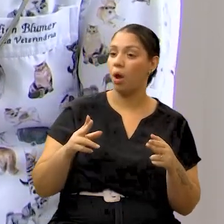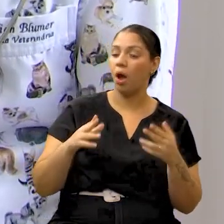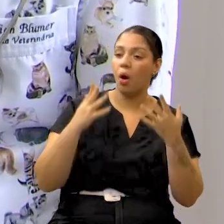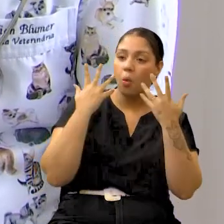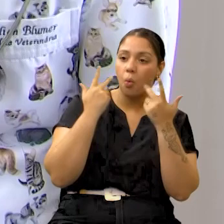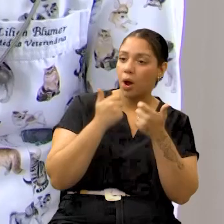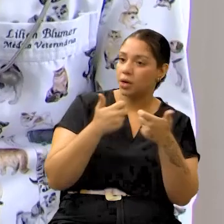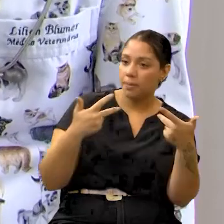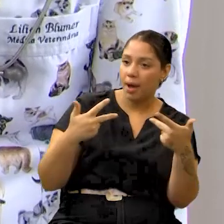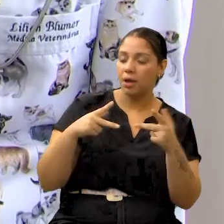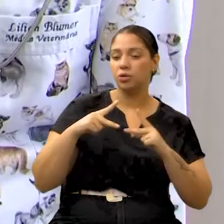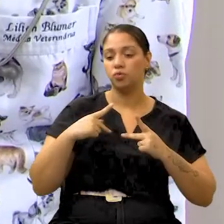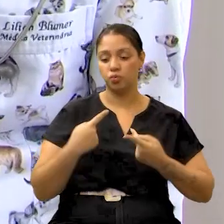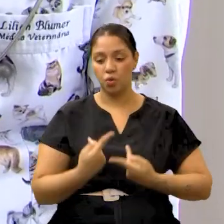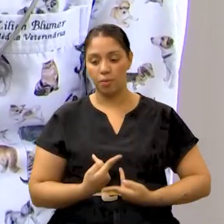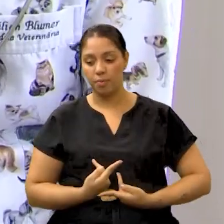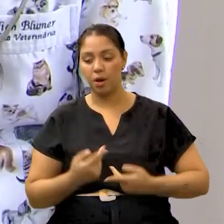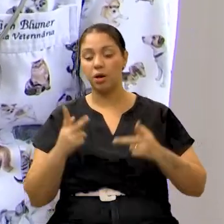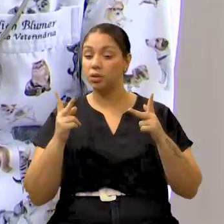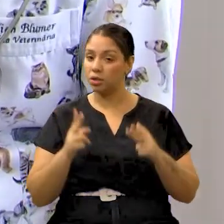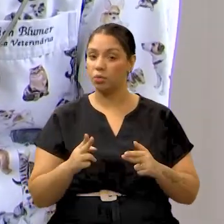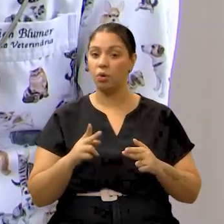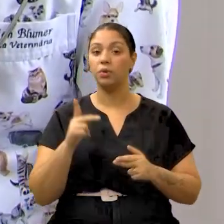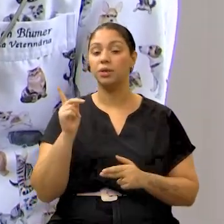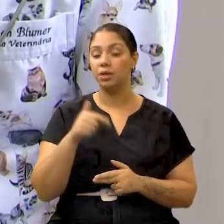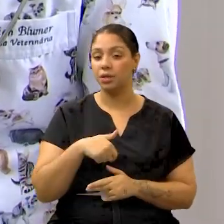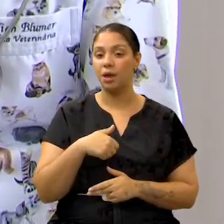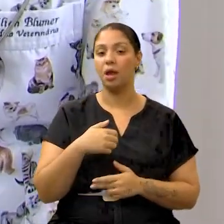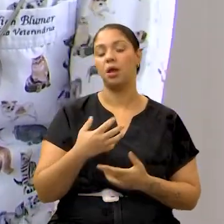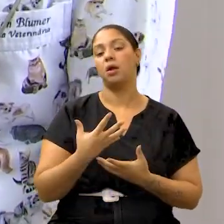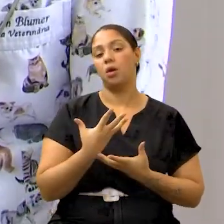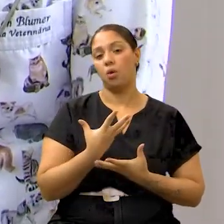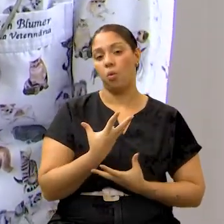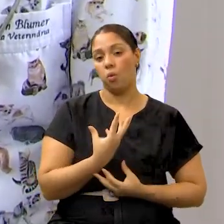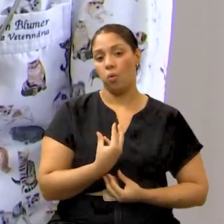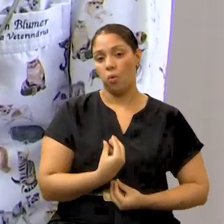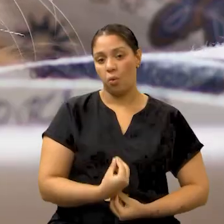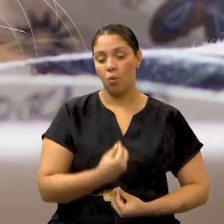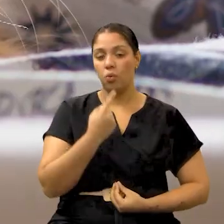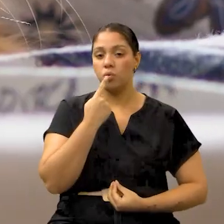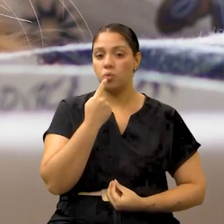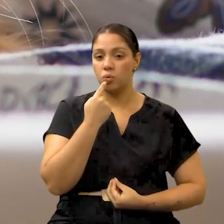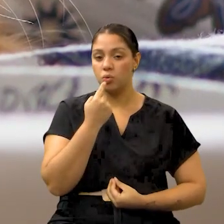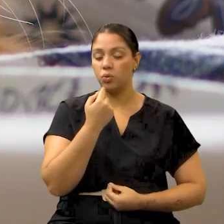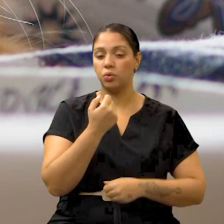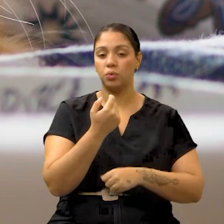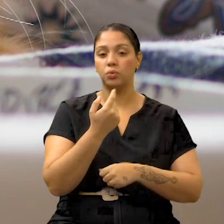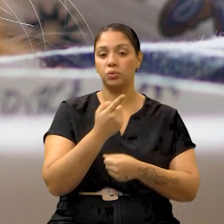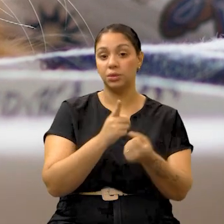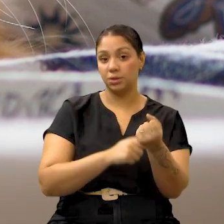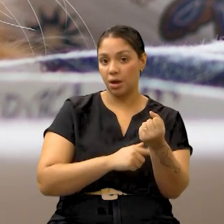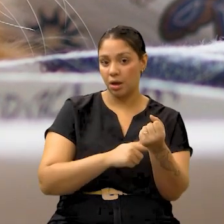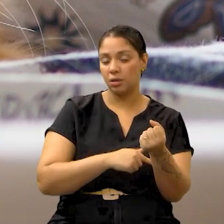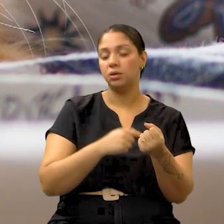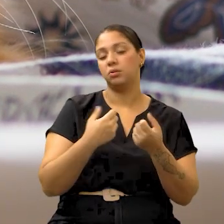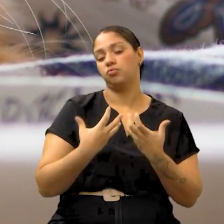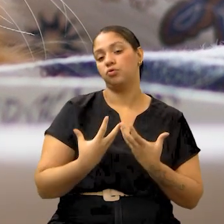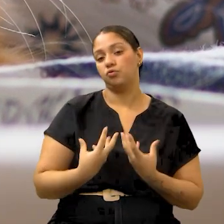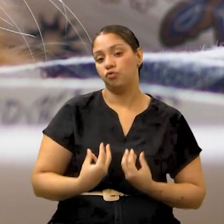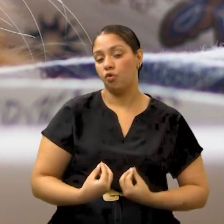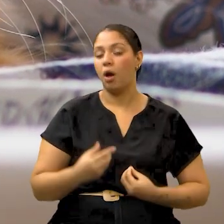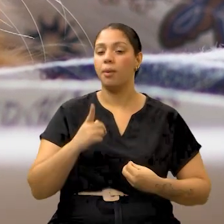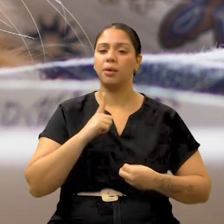dos animais. A gente conhece o rim por filtrar o sangue e produzir a urina, mas na verdade eles participam